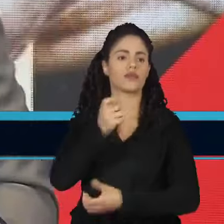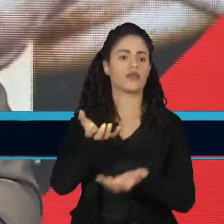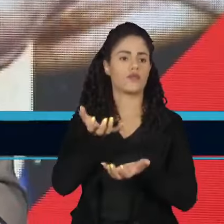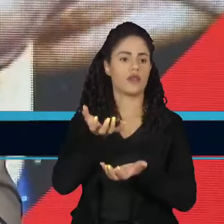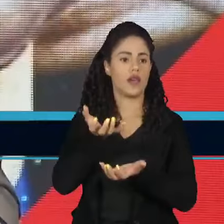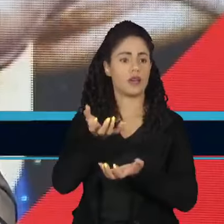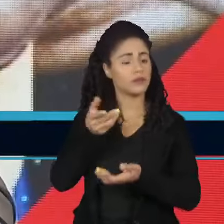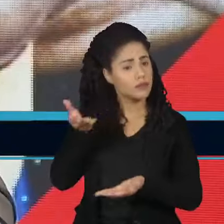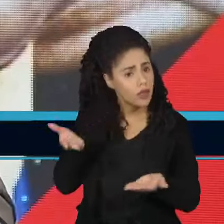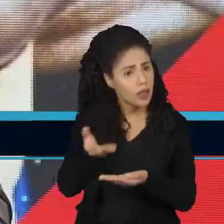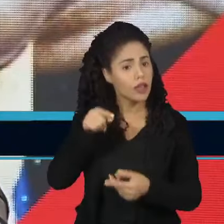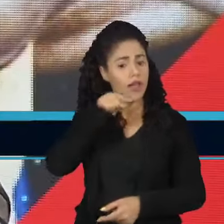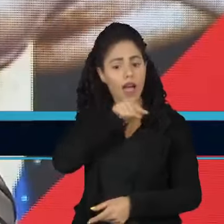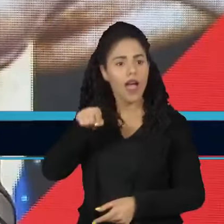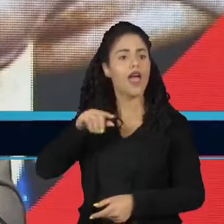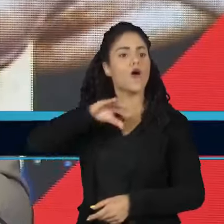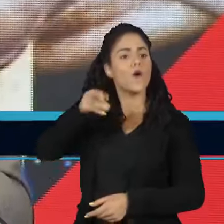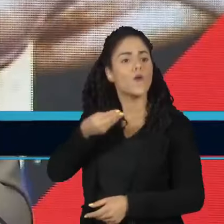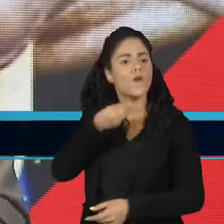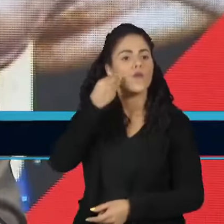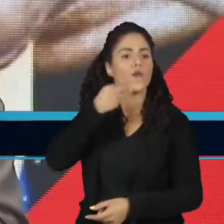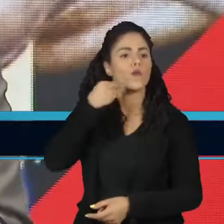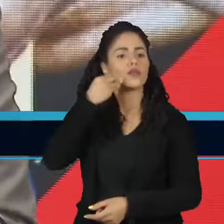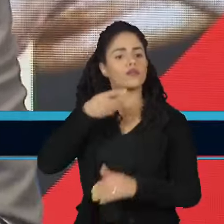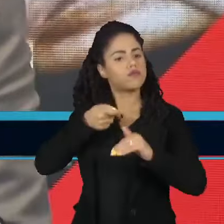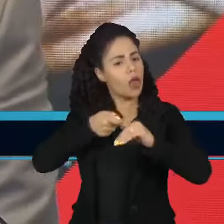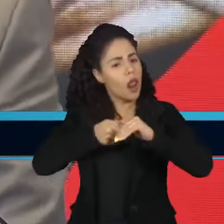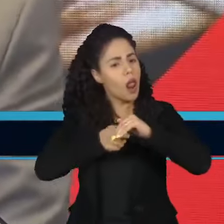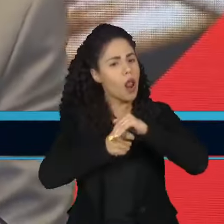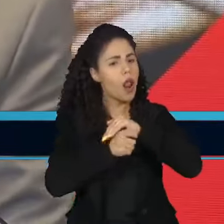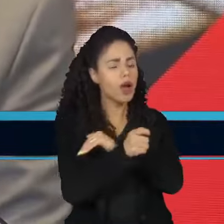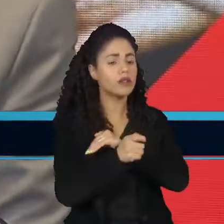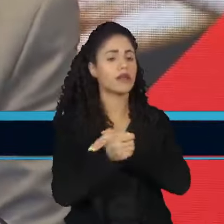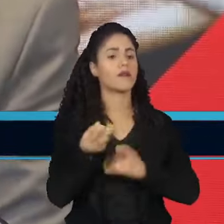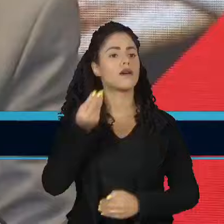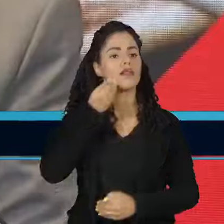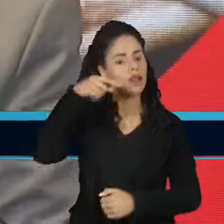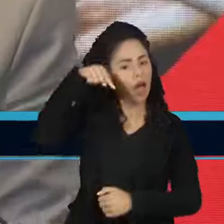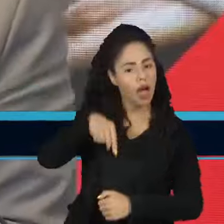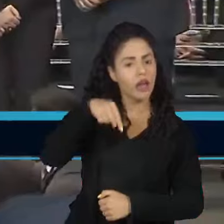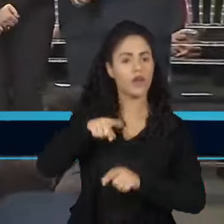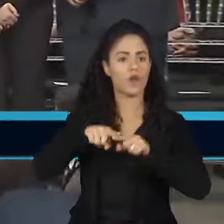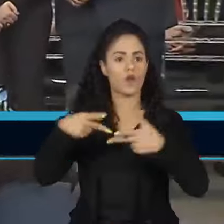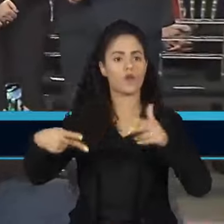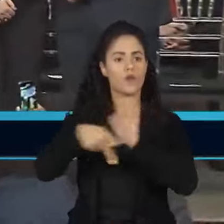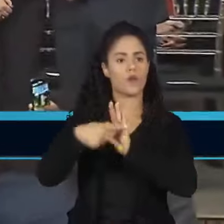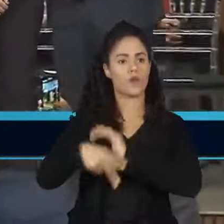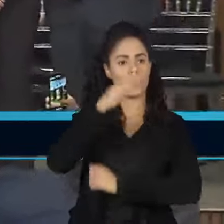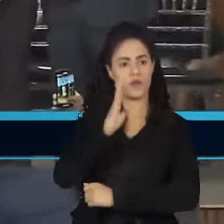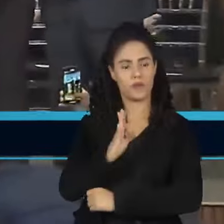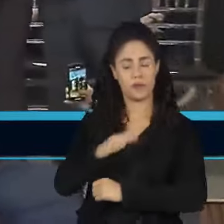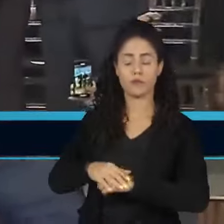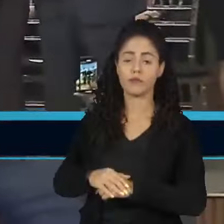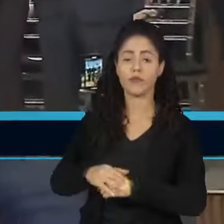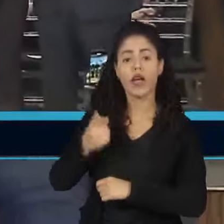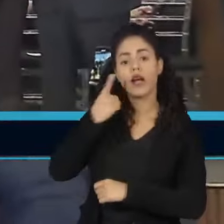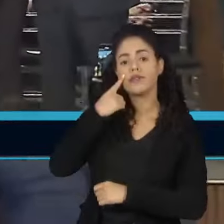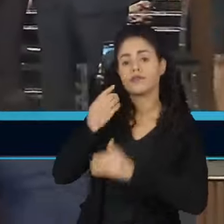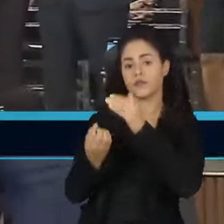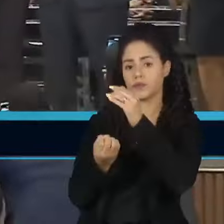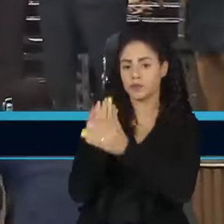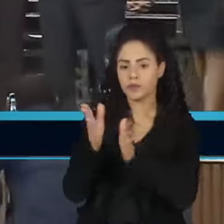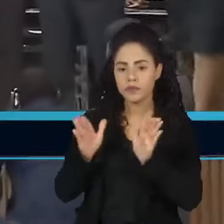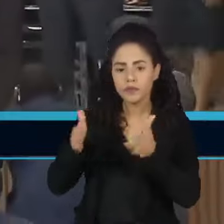renovável é a oportunidade de impulsionar o uso do nosso conteúdo local está previsto a criação de um